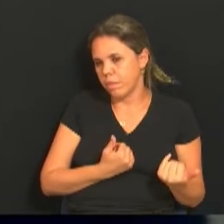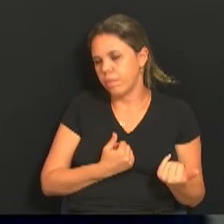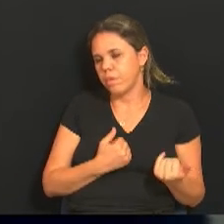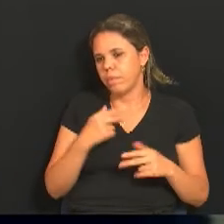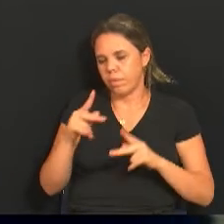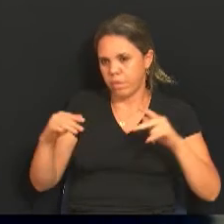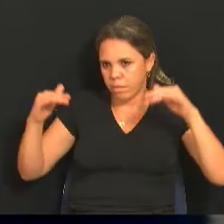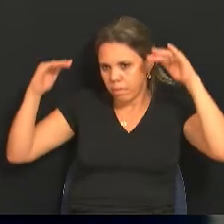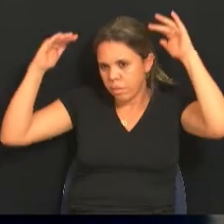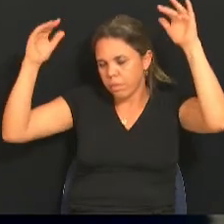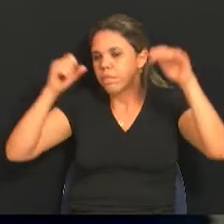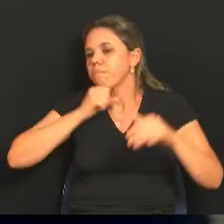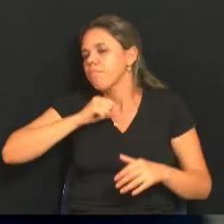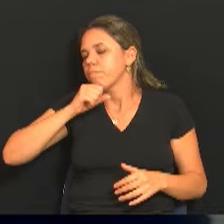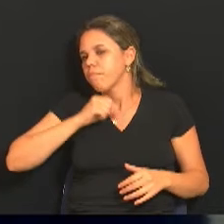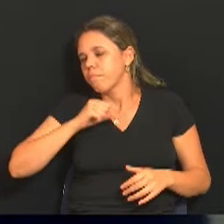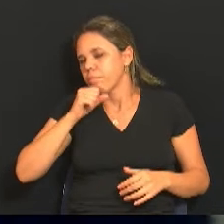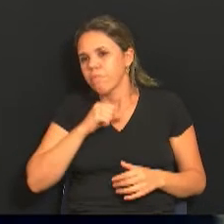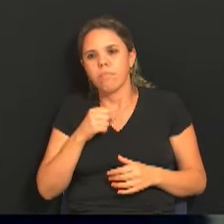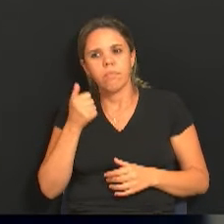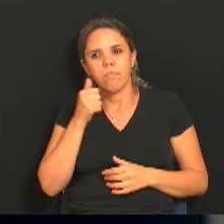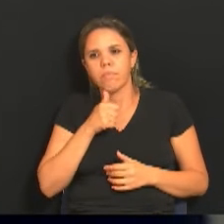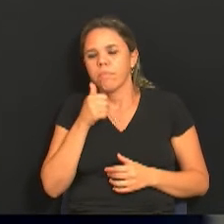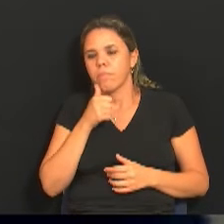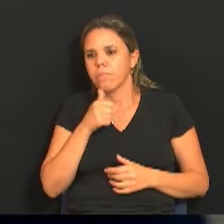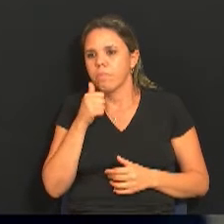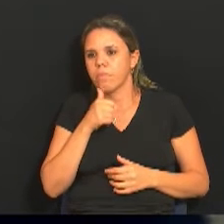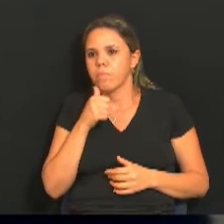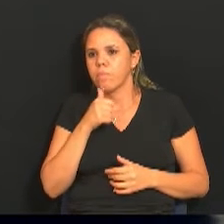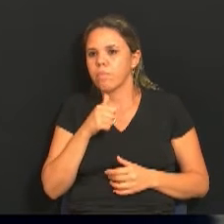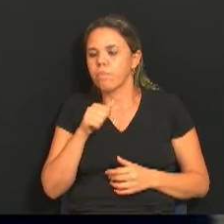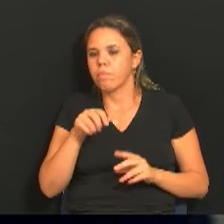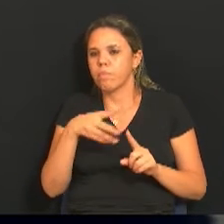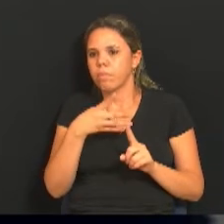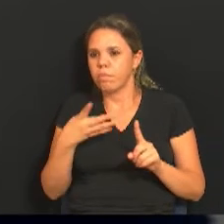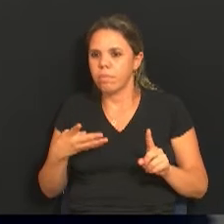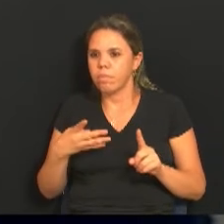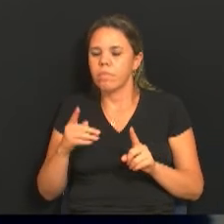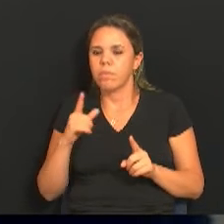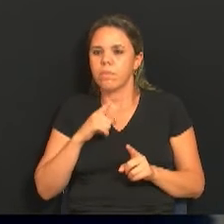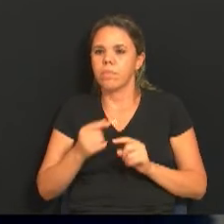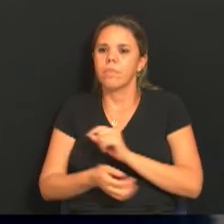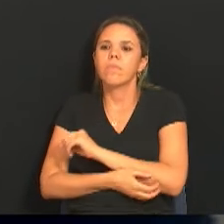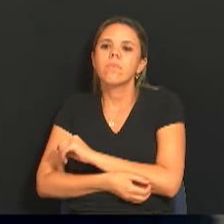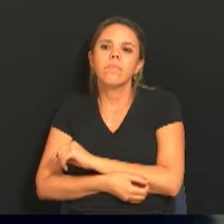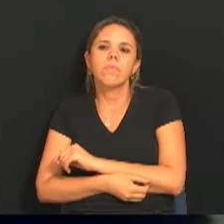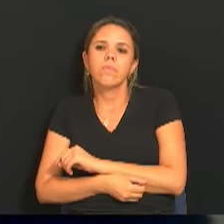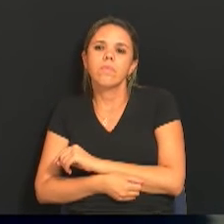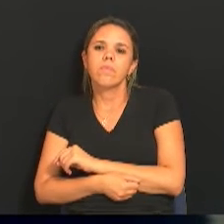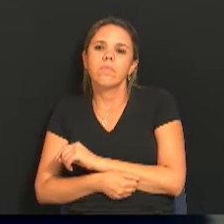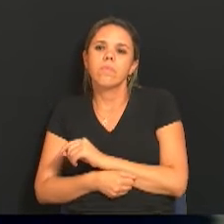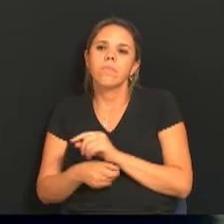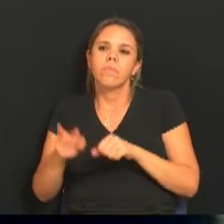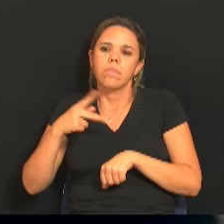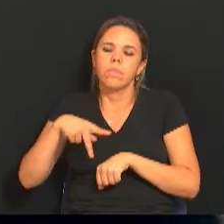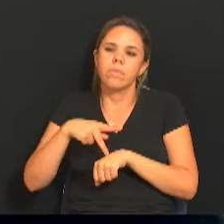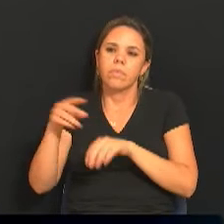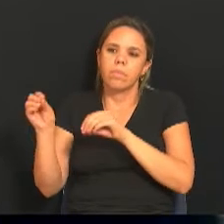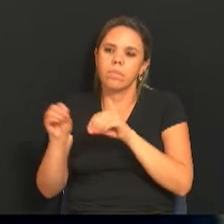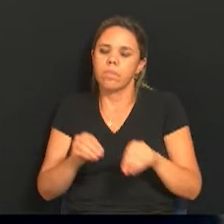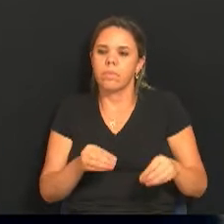adultos, idosos, né, mulheres, tem a população LGBT, tem inclusive estrangeiros, né, tem migrantes, e